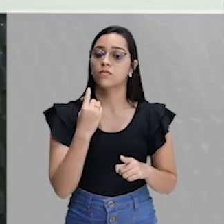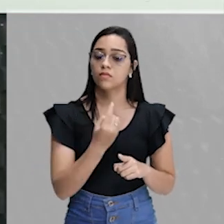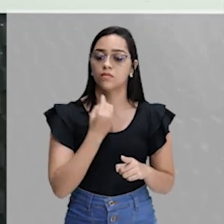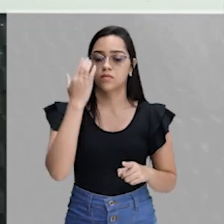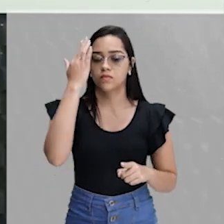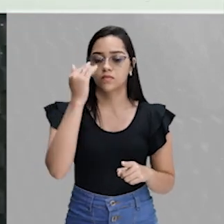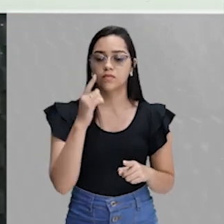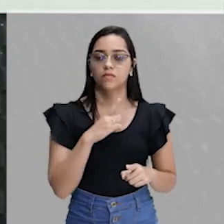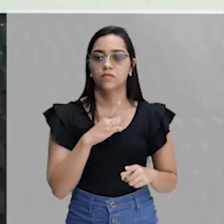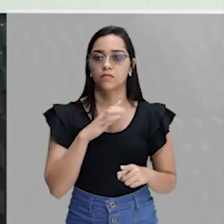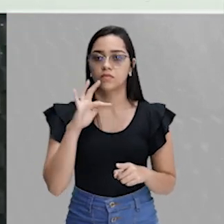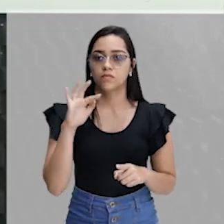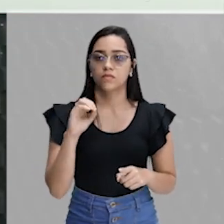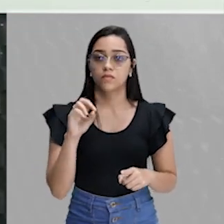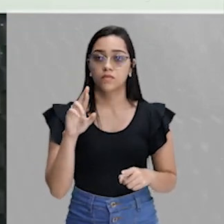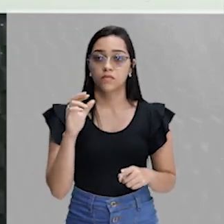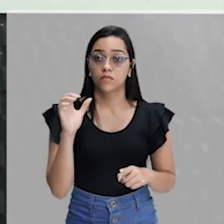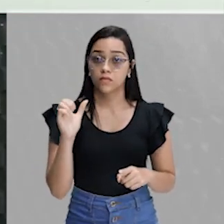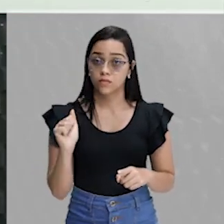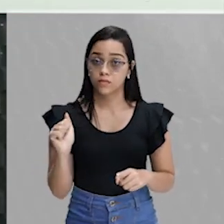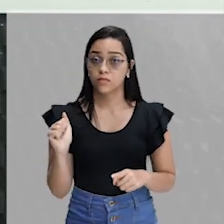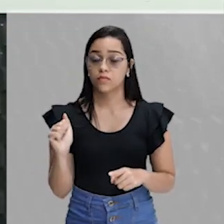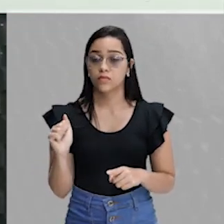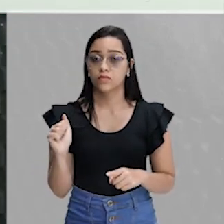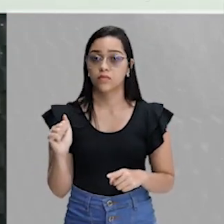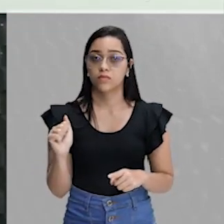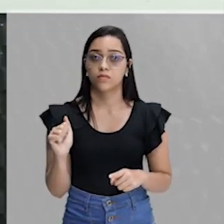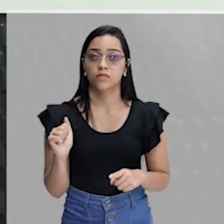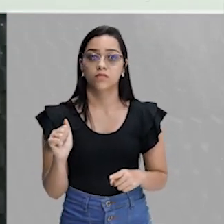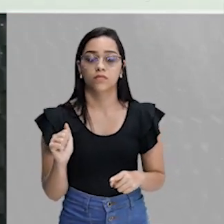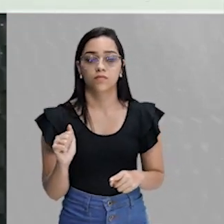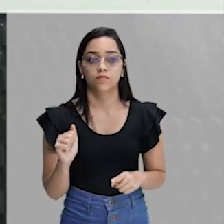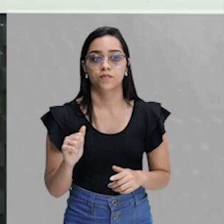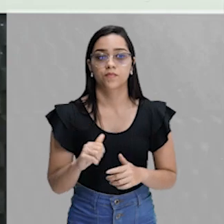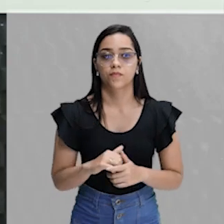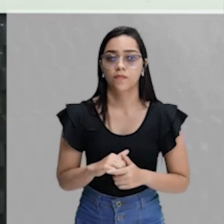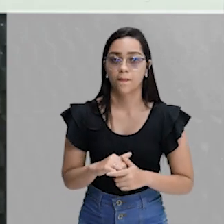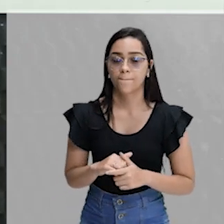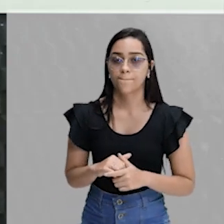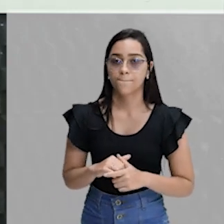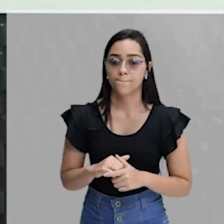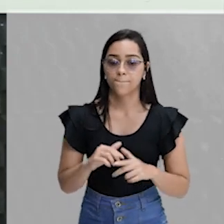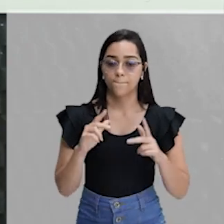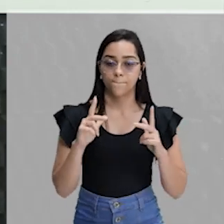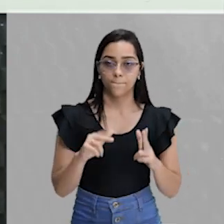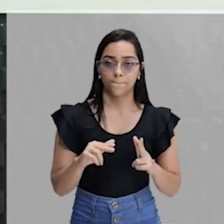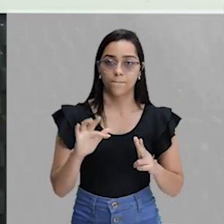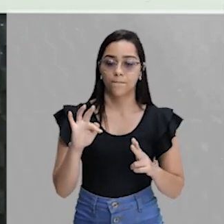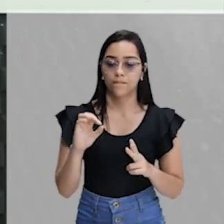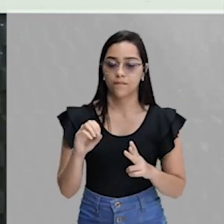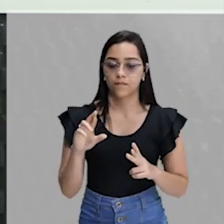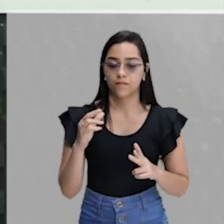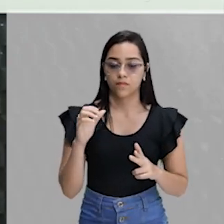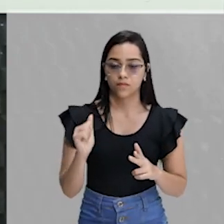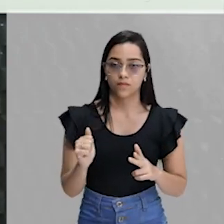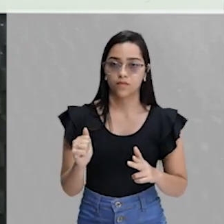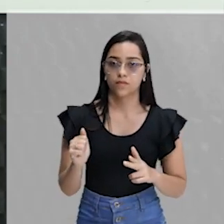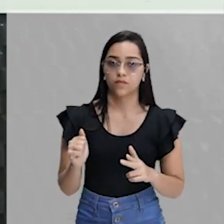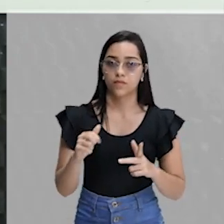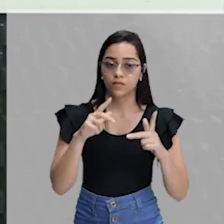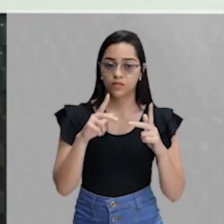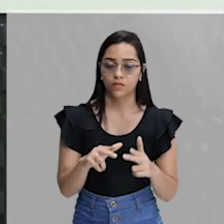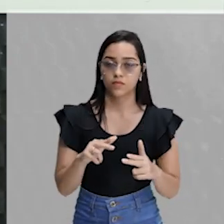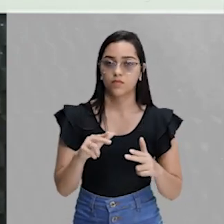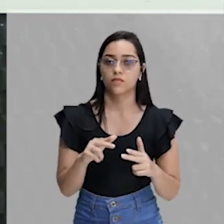que é força, certo? Massa vezes aceleração, aqui, ó, fazer essa multiplicação, isso é